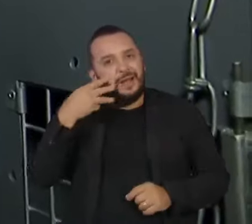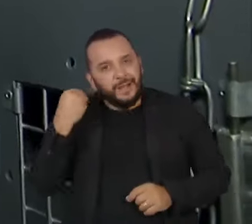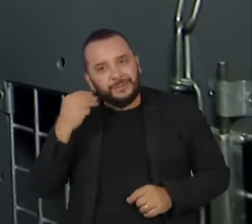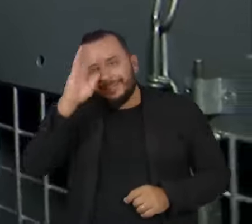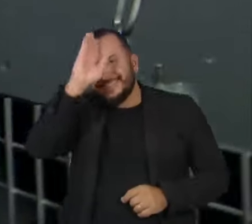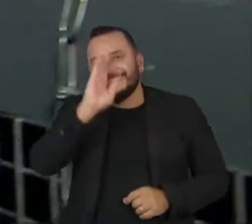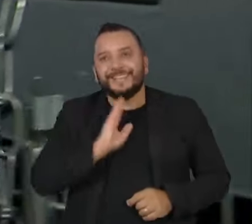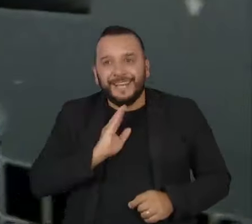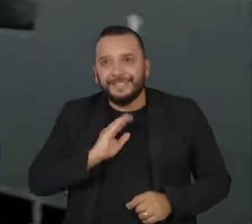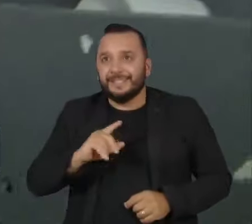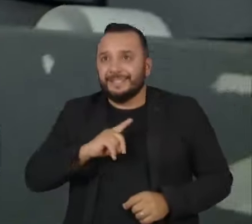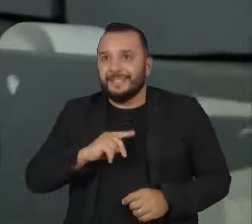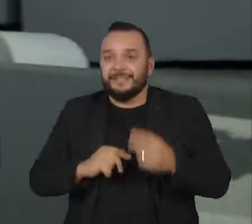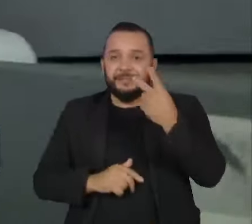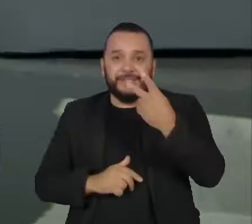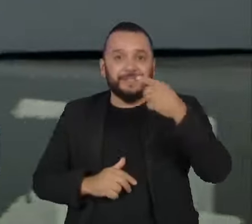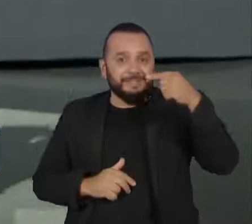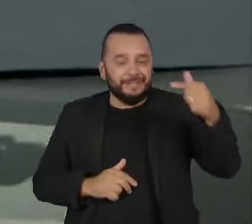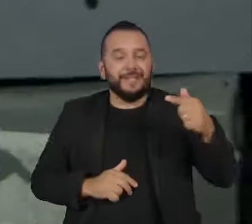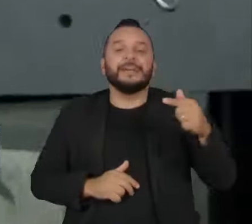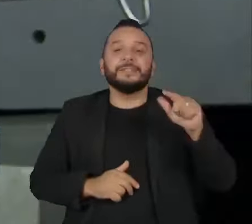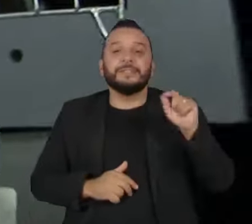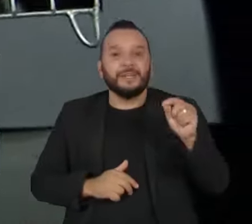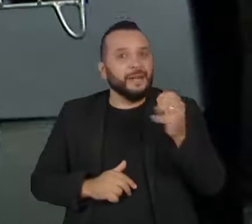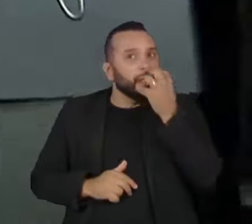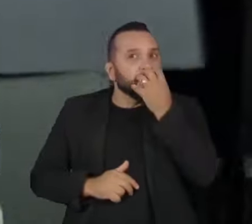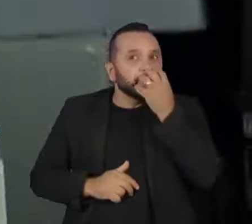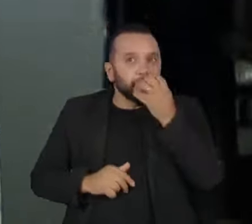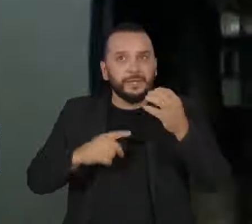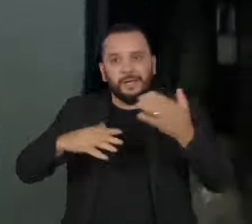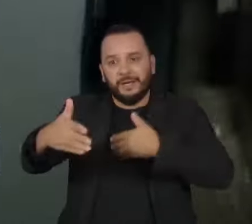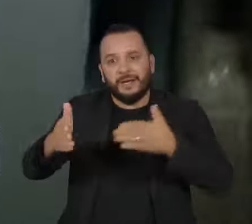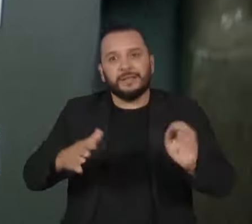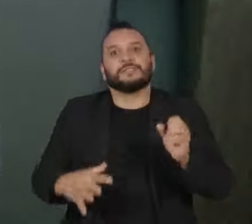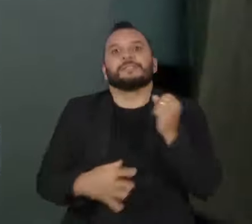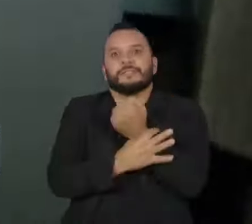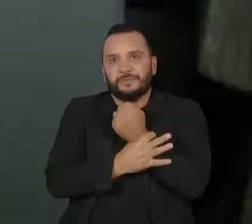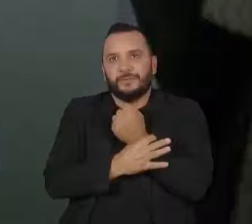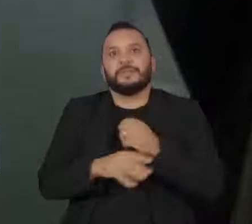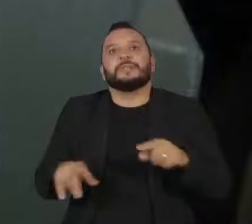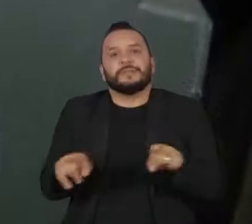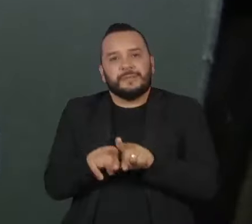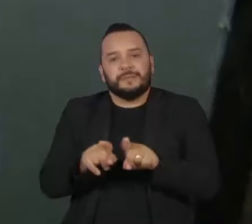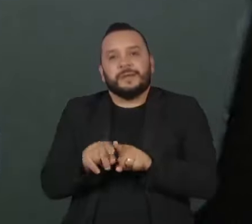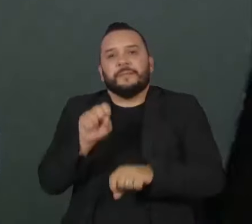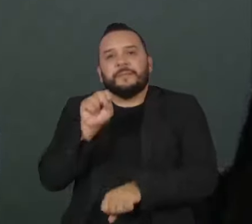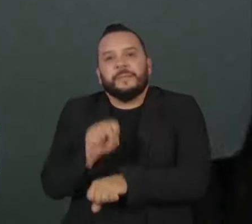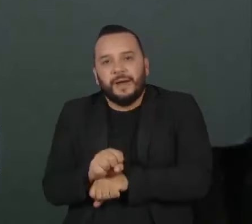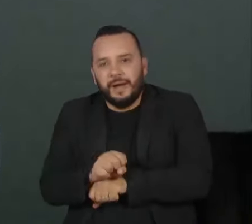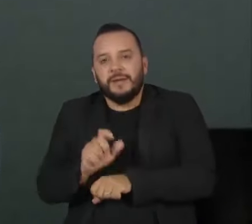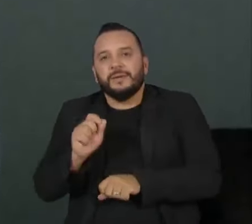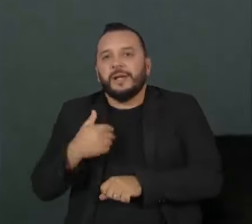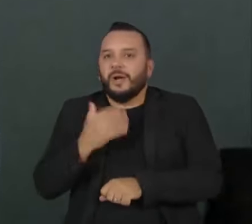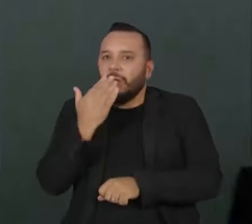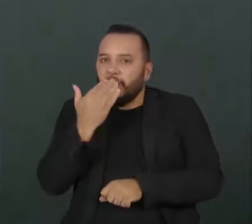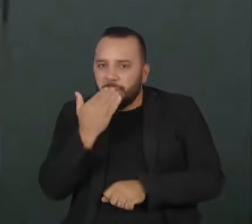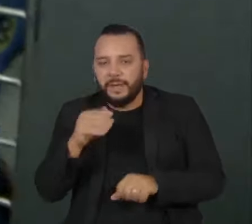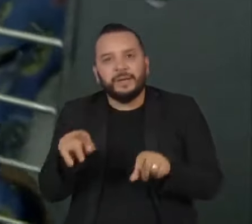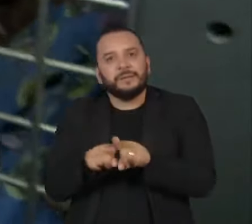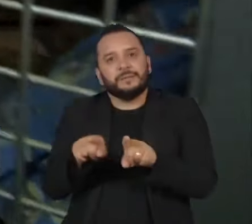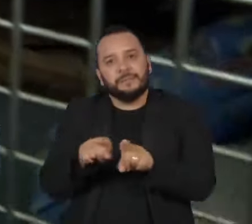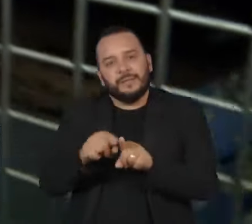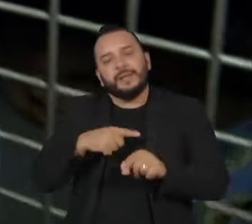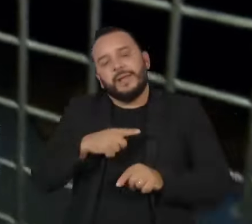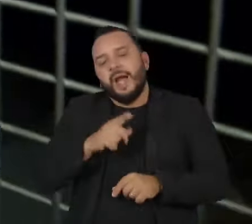Nesta vieram 27 cães em caixas seguras e com direito a paradas para hidratação e alimentação. Eles